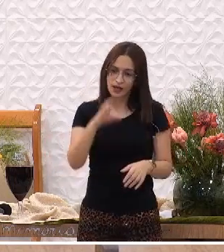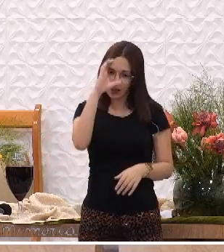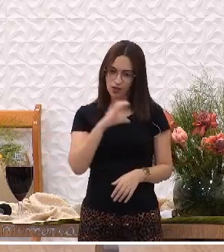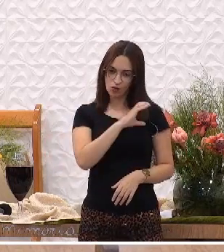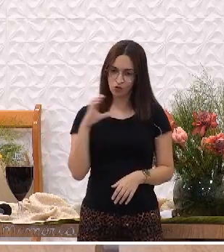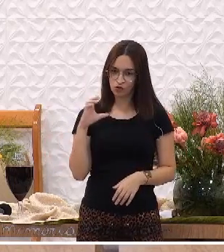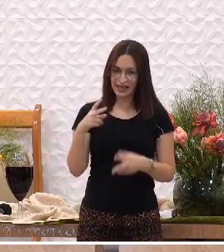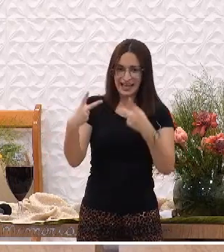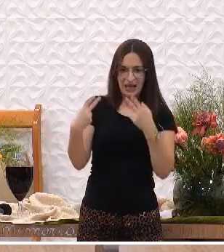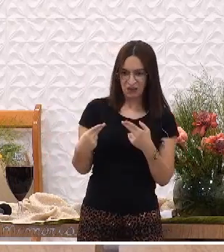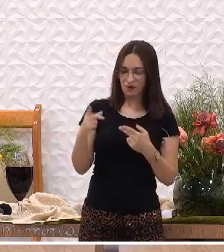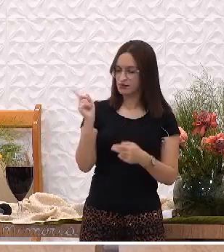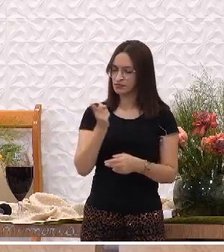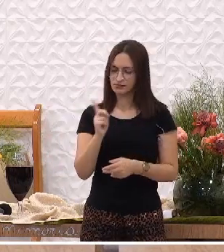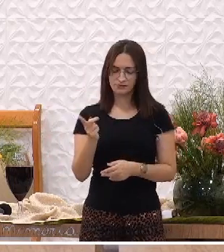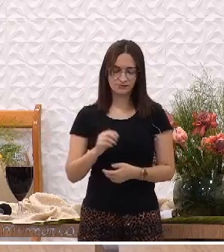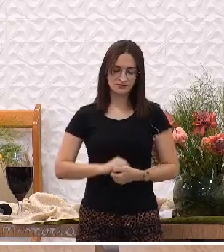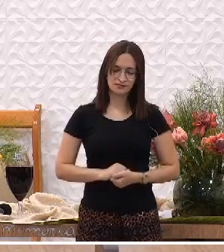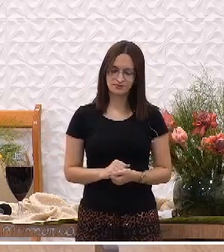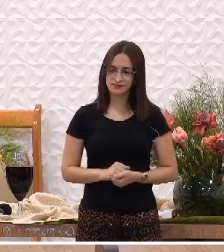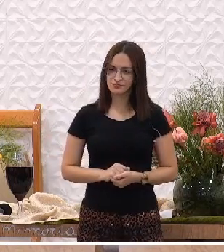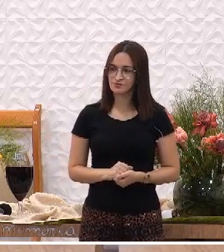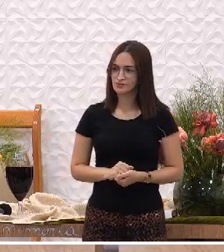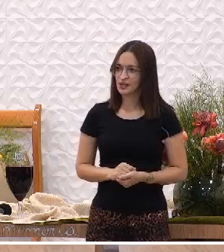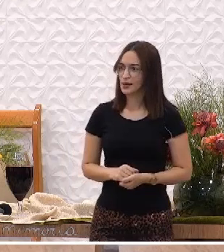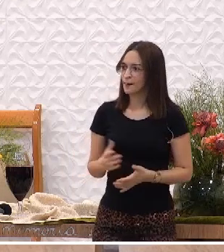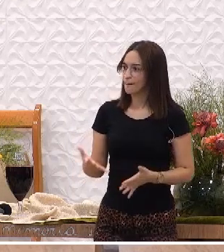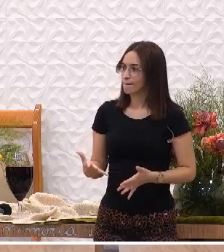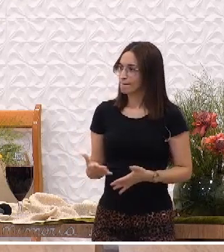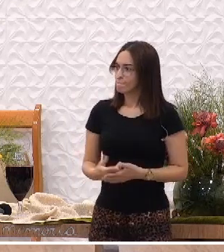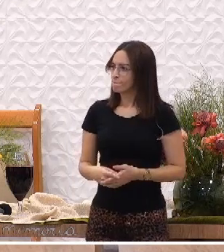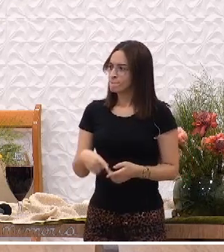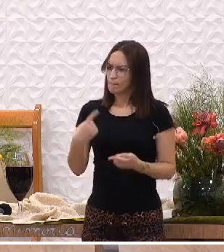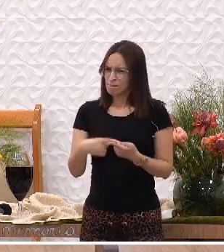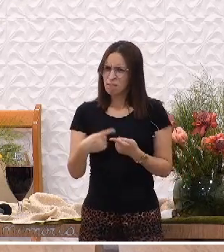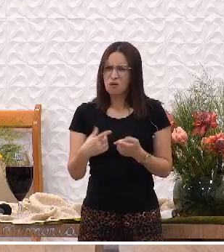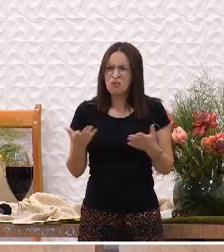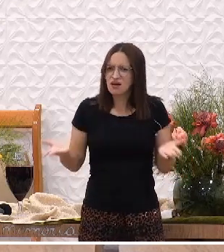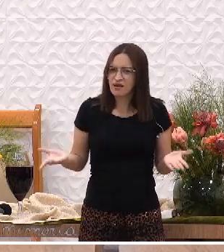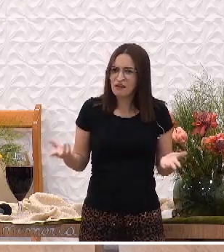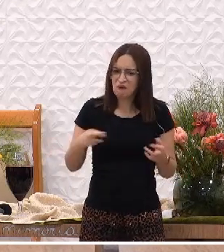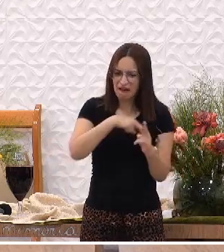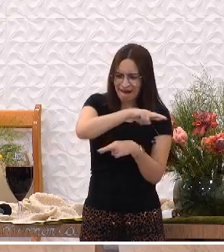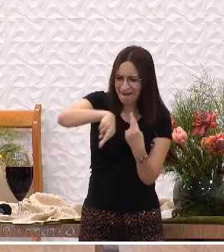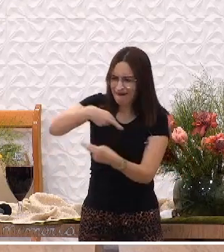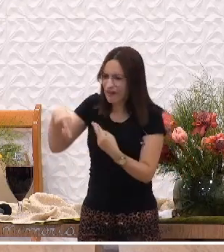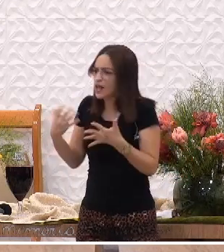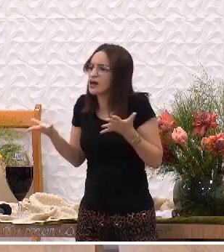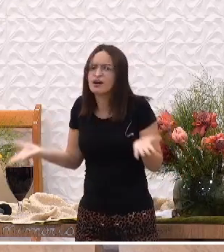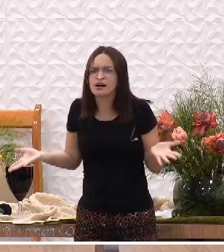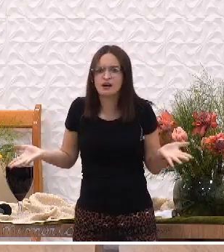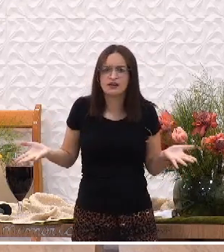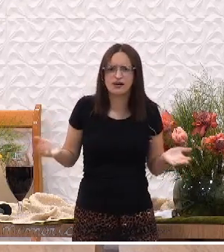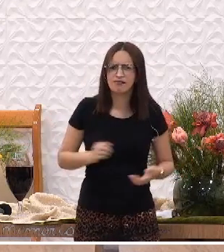Pode ir. Aí, boa. Entre os protestantes, por que eu sou reformado? Né? Porque existem outros grupos protestantes também, mas por que